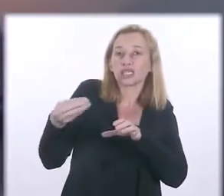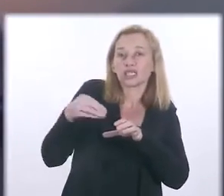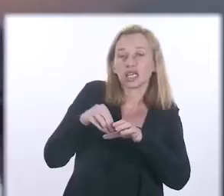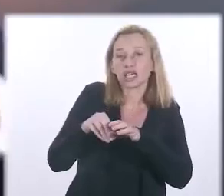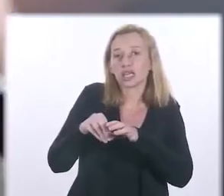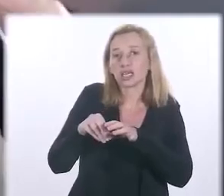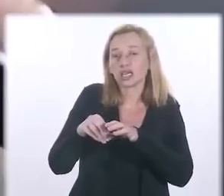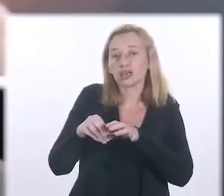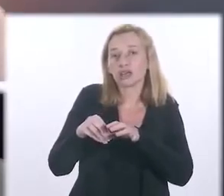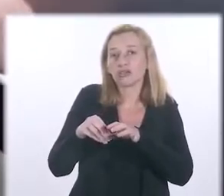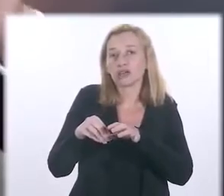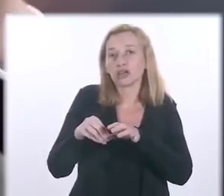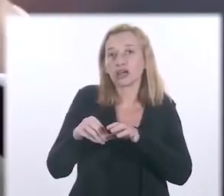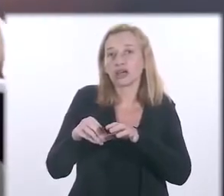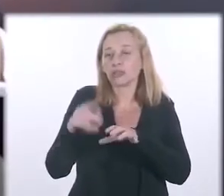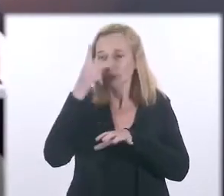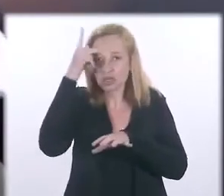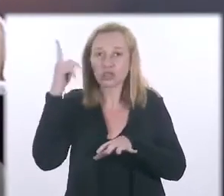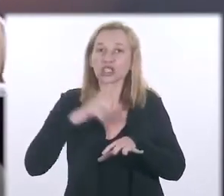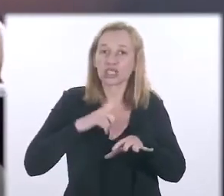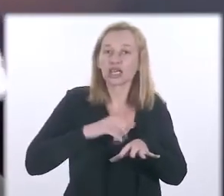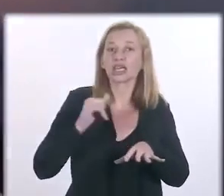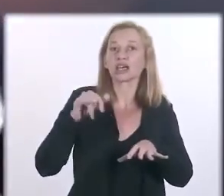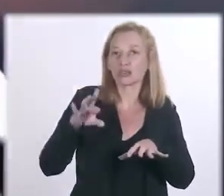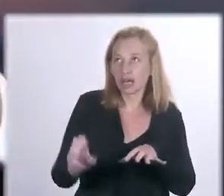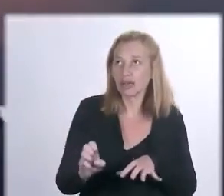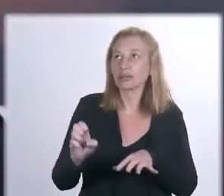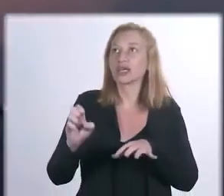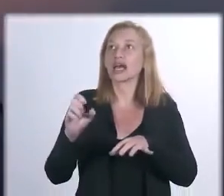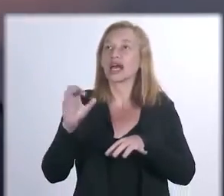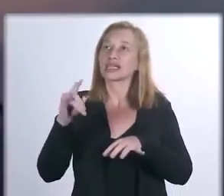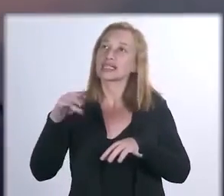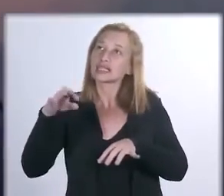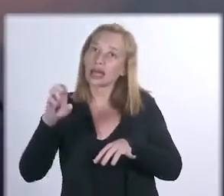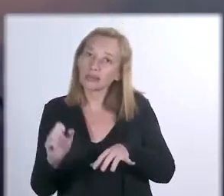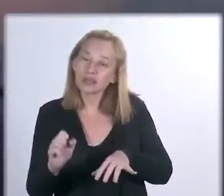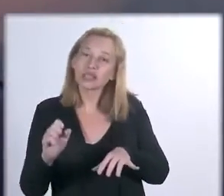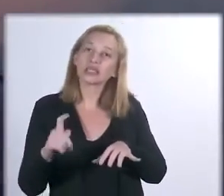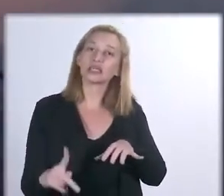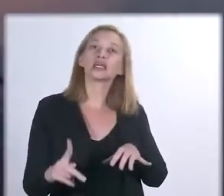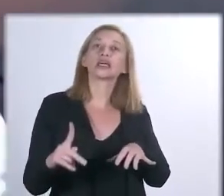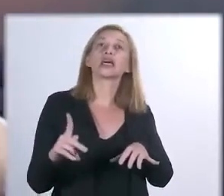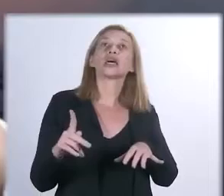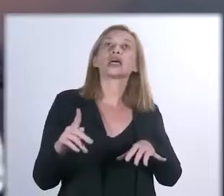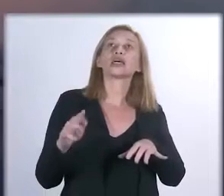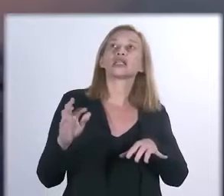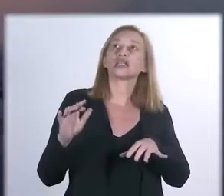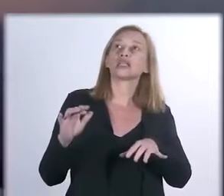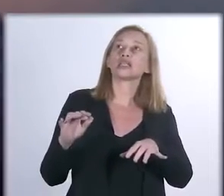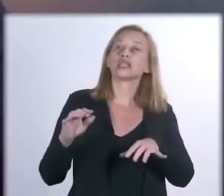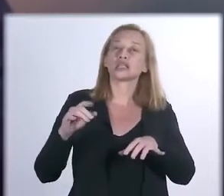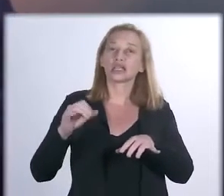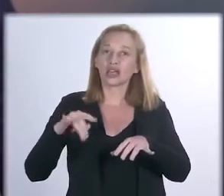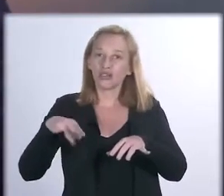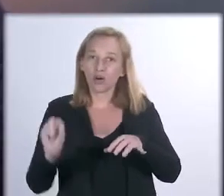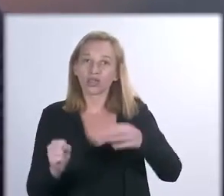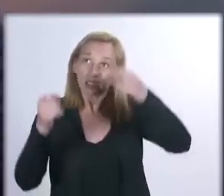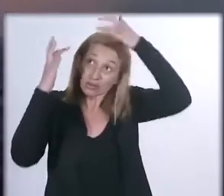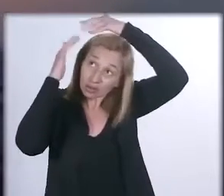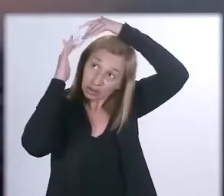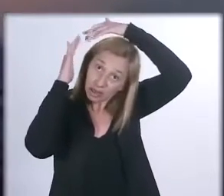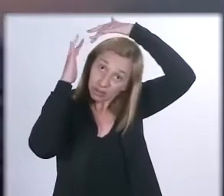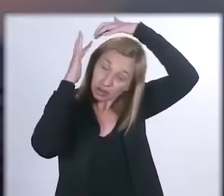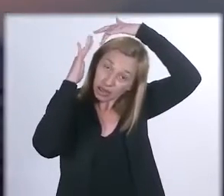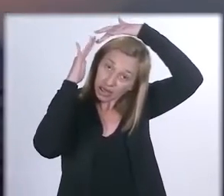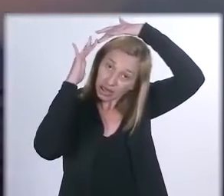nas sinapses nervosas. A sinapse é aquela tomada, né, que nosso cérebro tem e que vai, então, transmitindo um